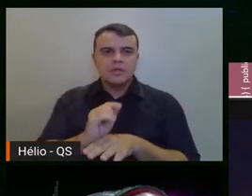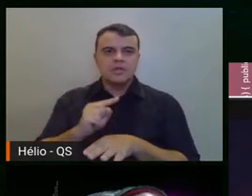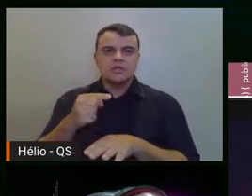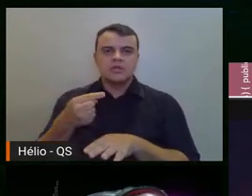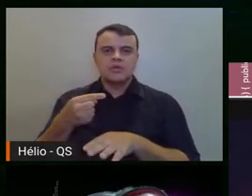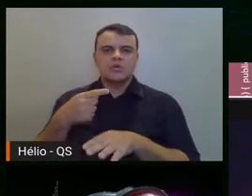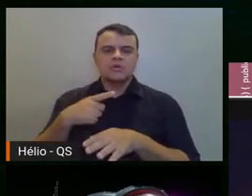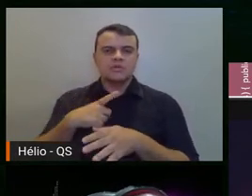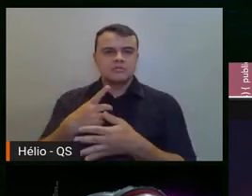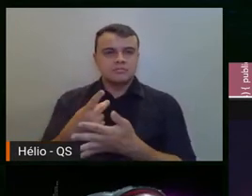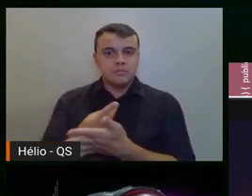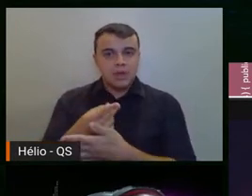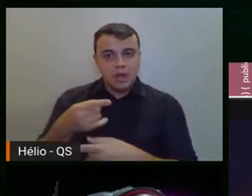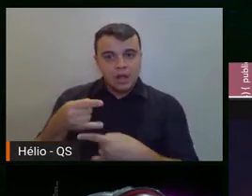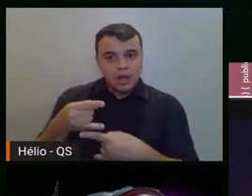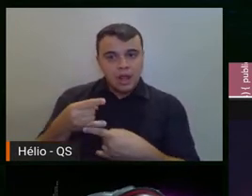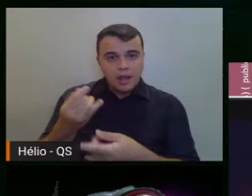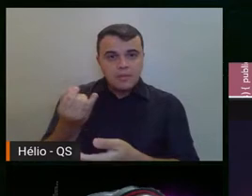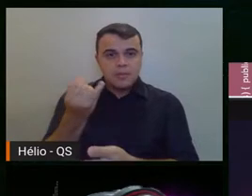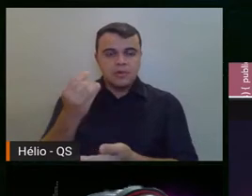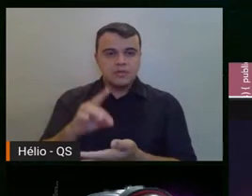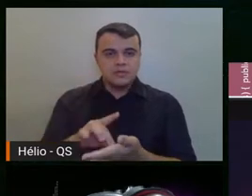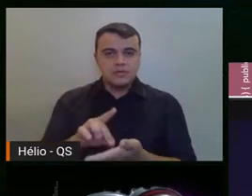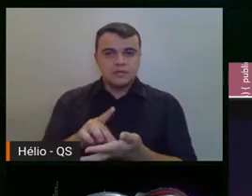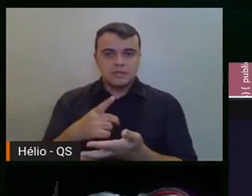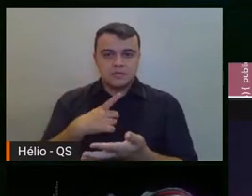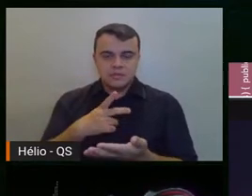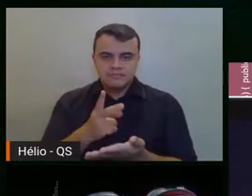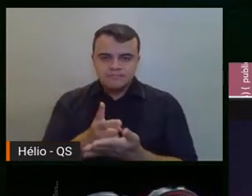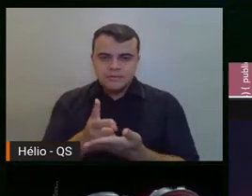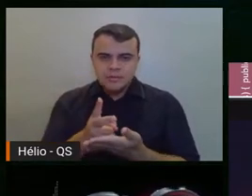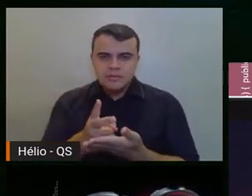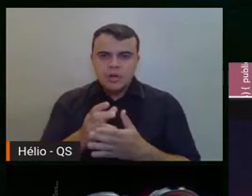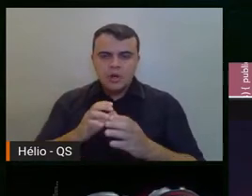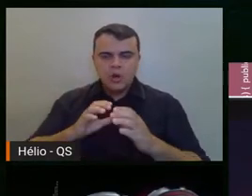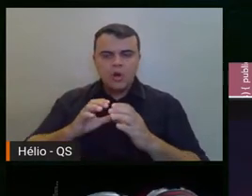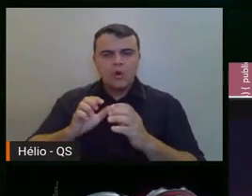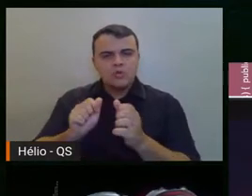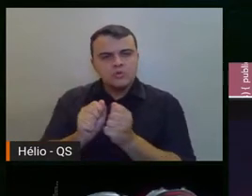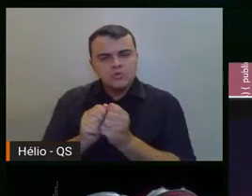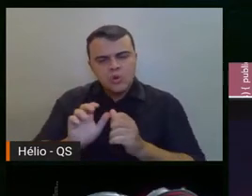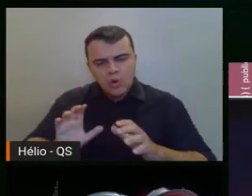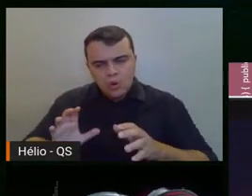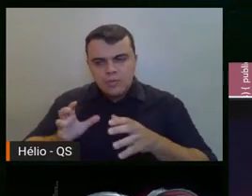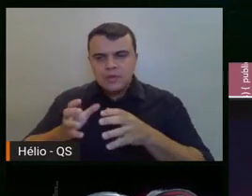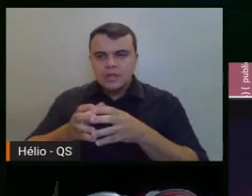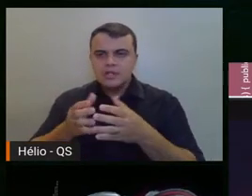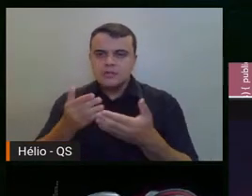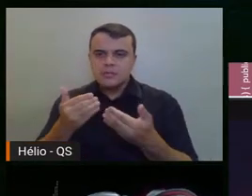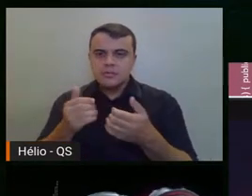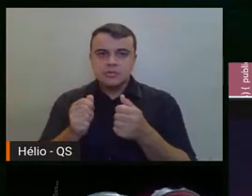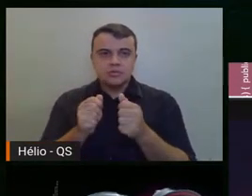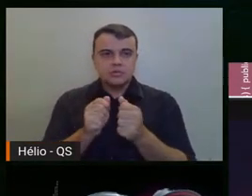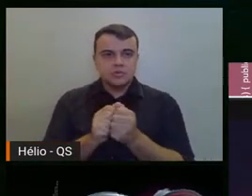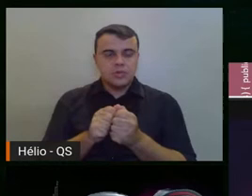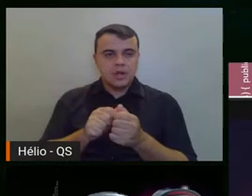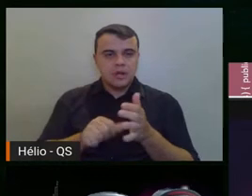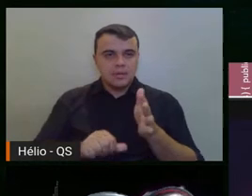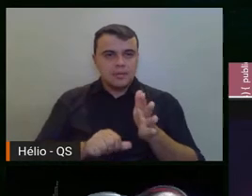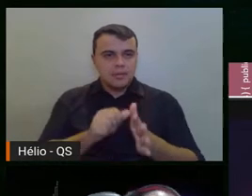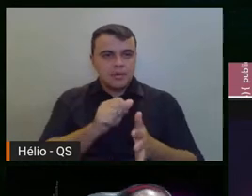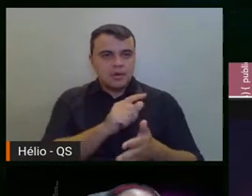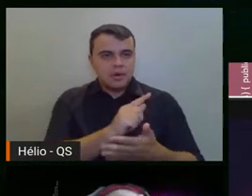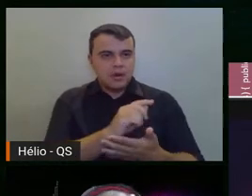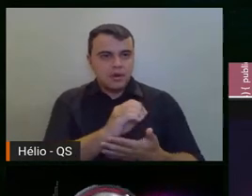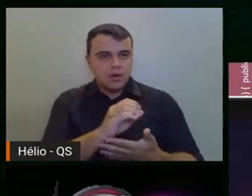eventos então é super importante a gente gerar também essa comunidade para você estarem mais próximo de nós então fizemos uma aula de Google